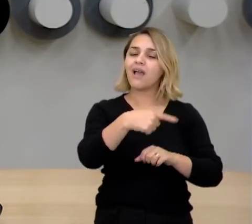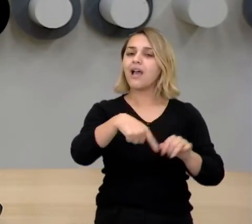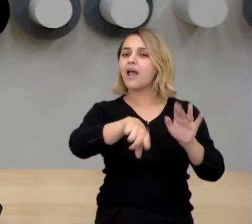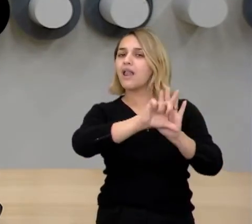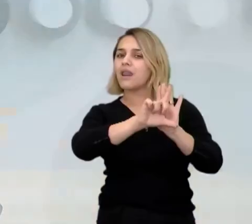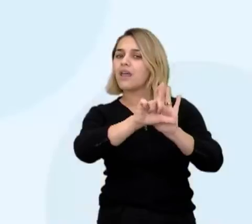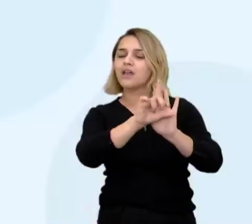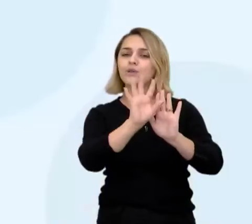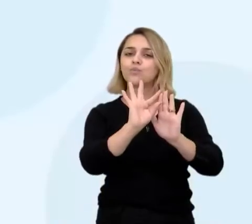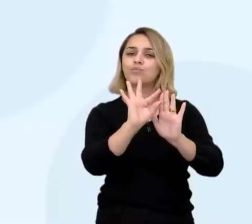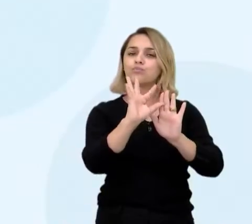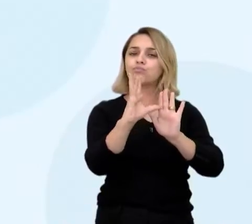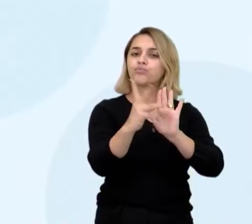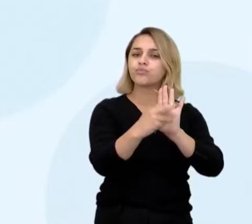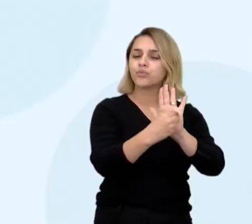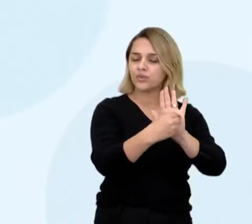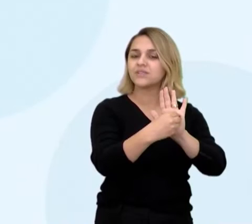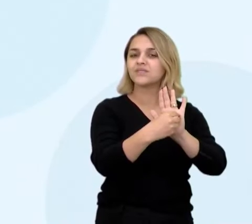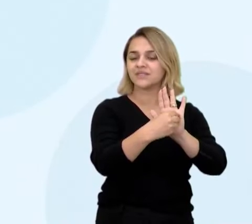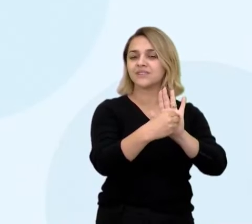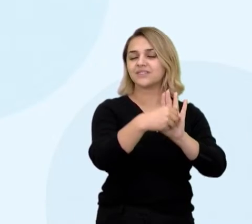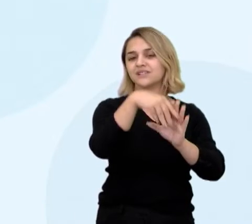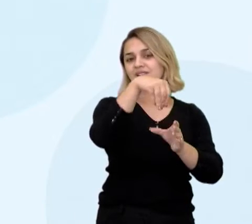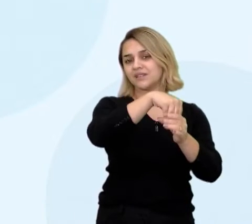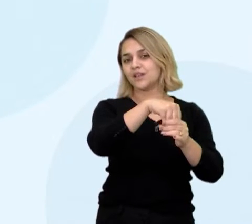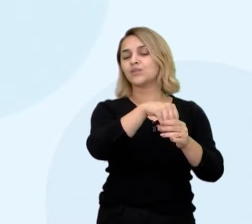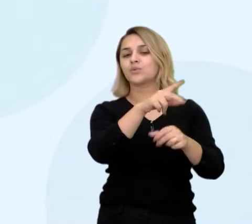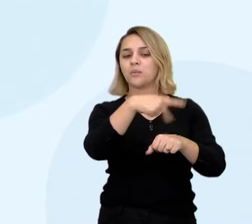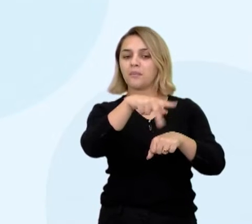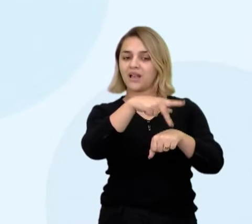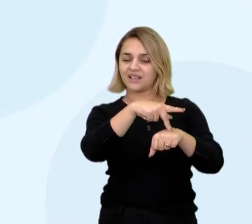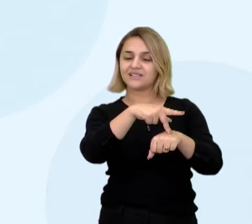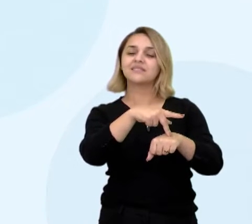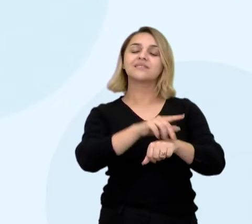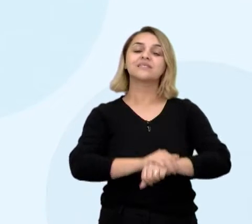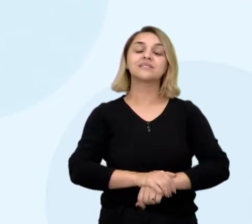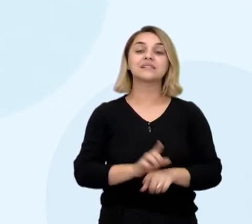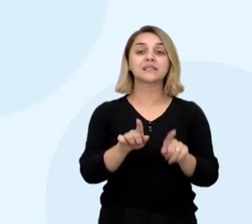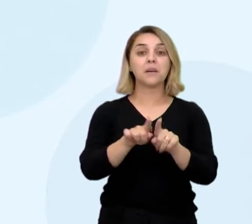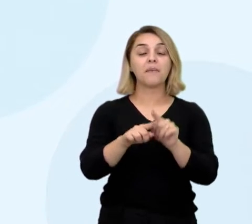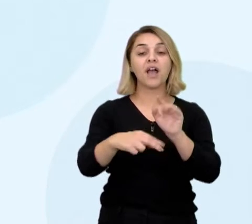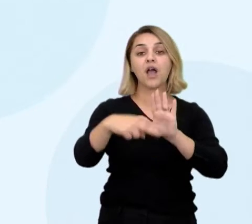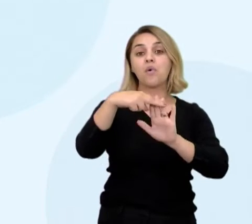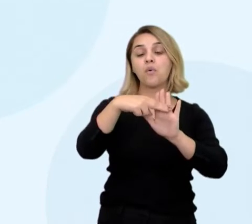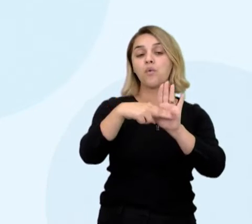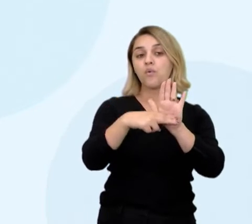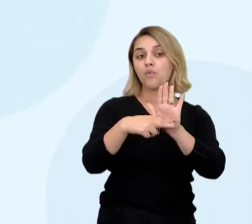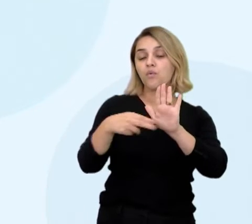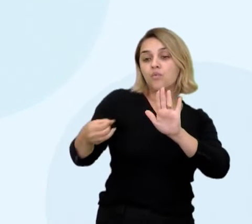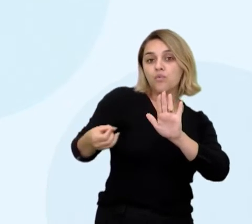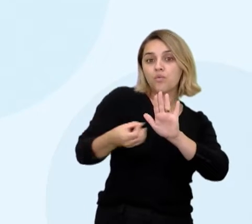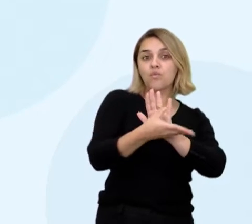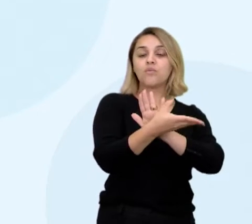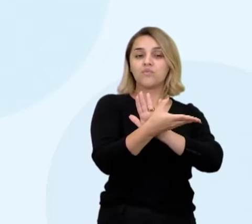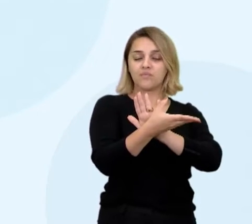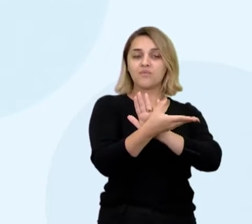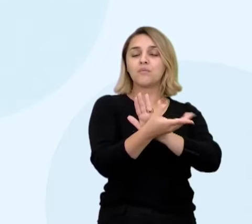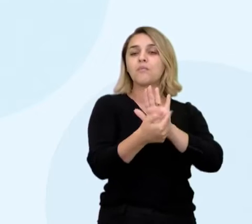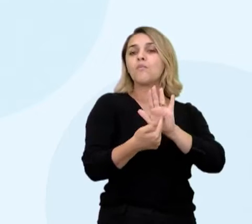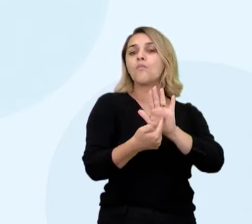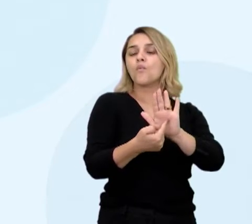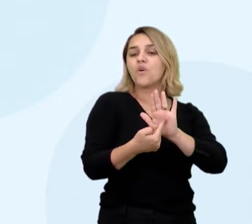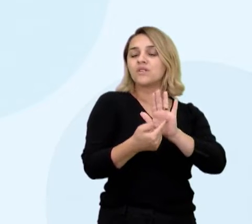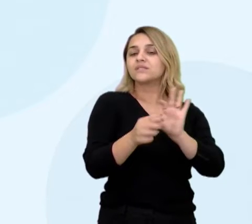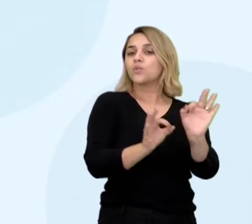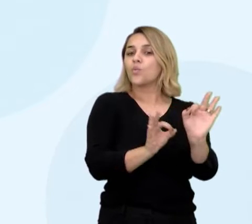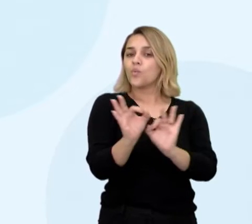que existem em um país. Tá certo? A gente está falando de uma norma que justamente trata da